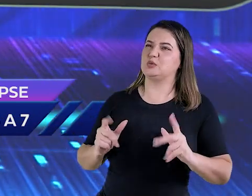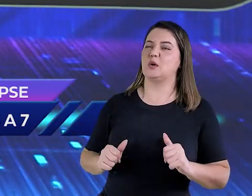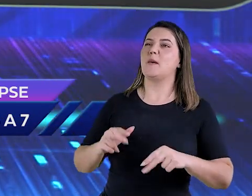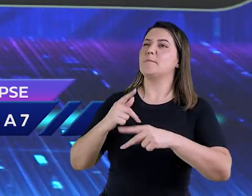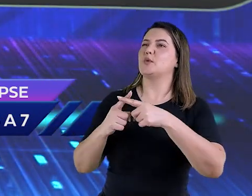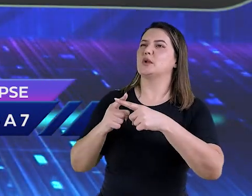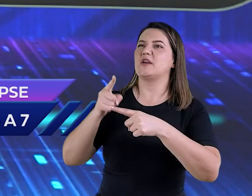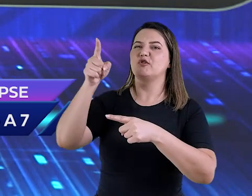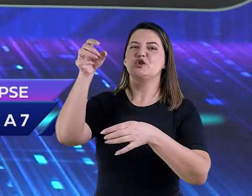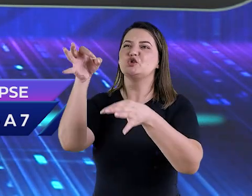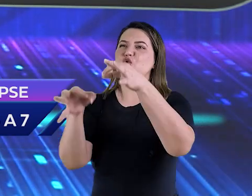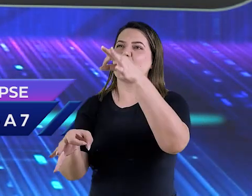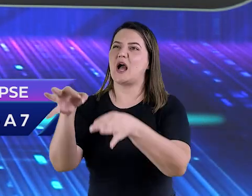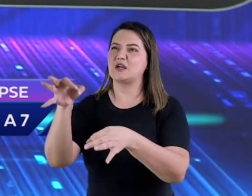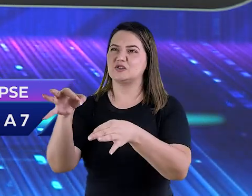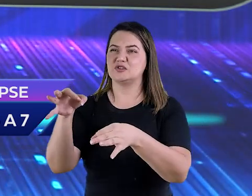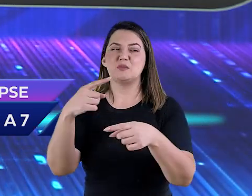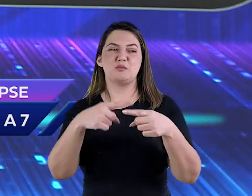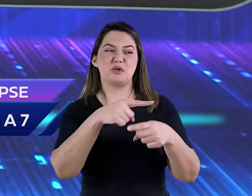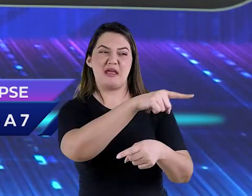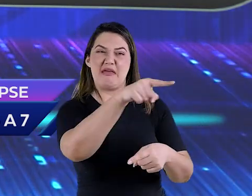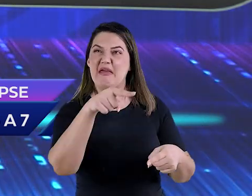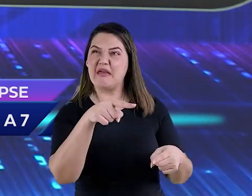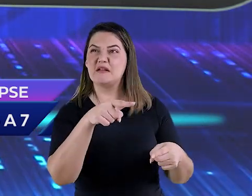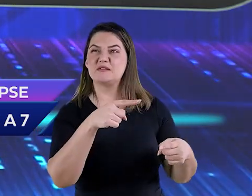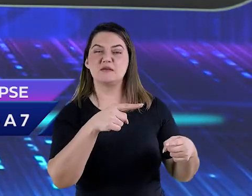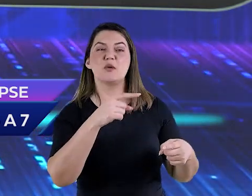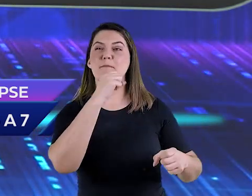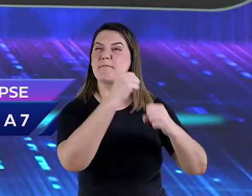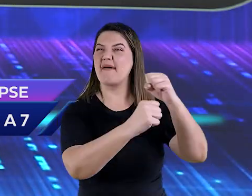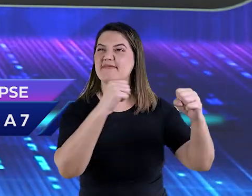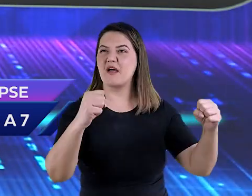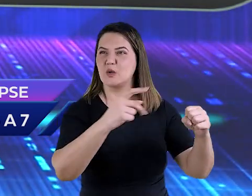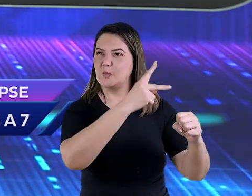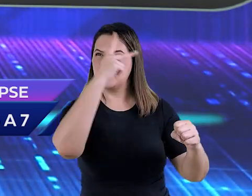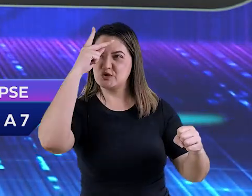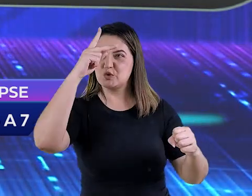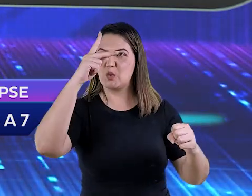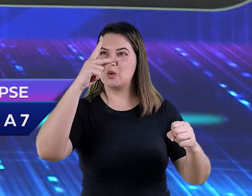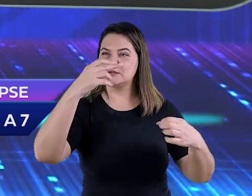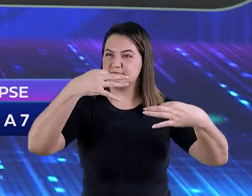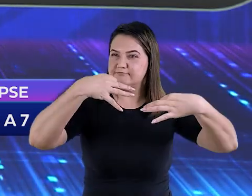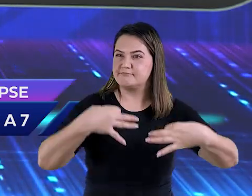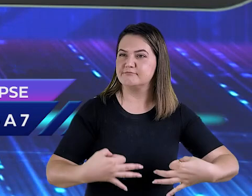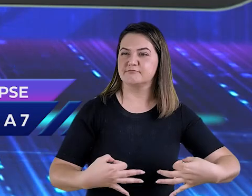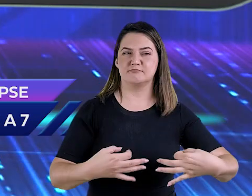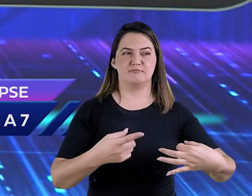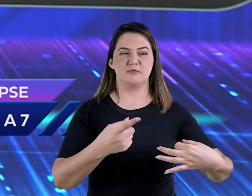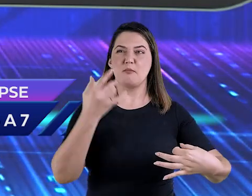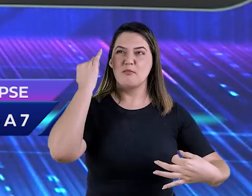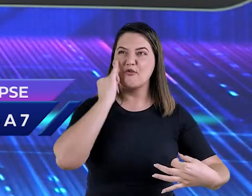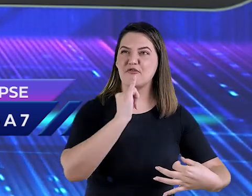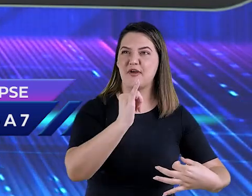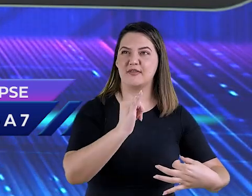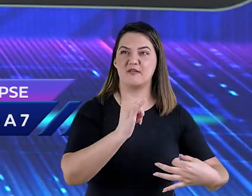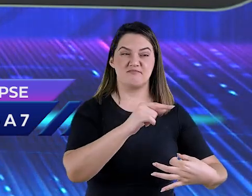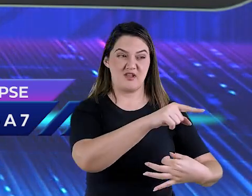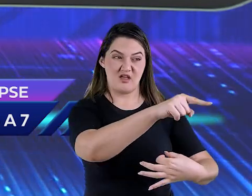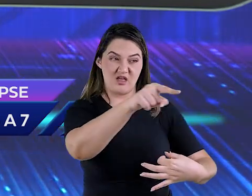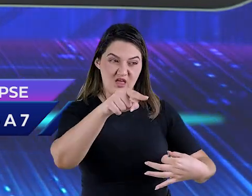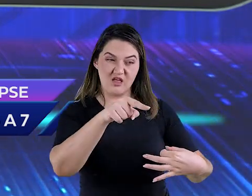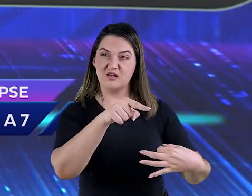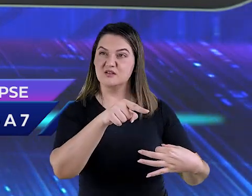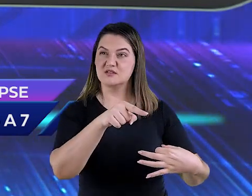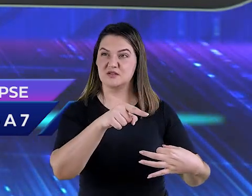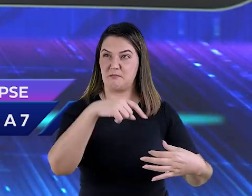estas coisas. Porquanto derramaram sangue de santos e de profetas, também sangue lhes tem dado a beber,